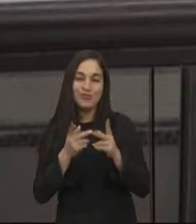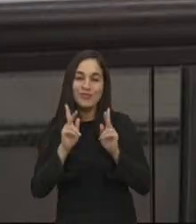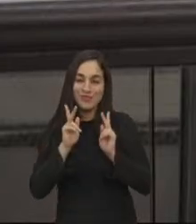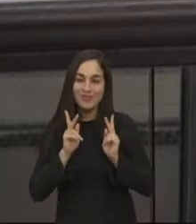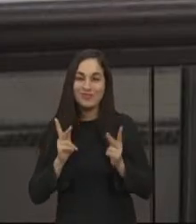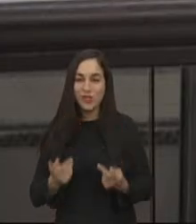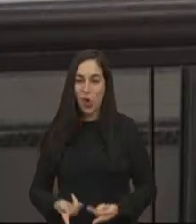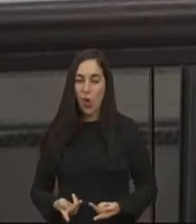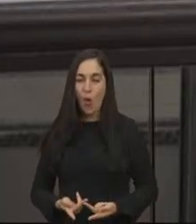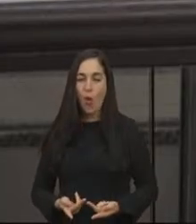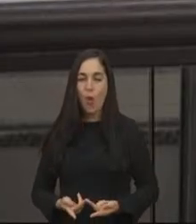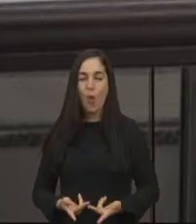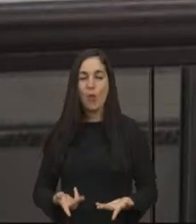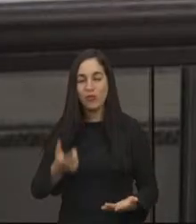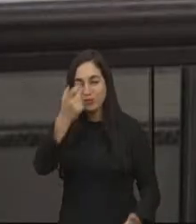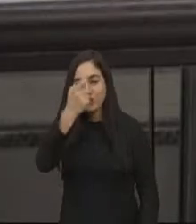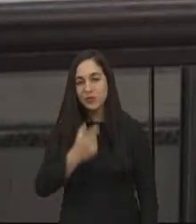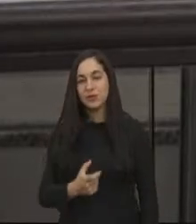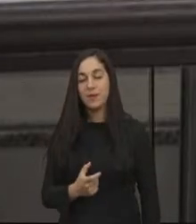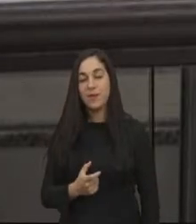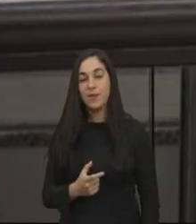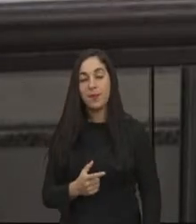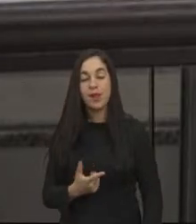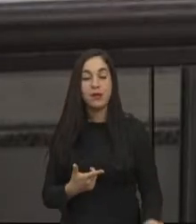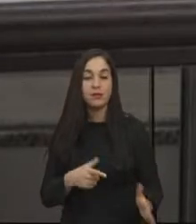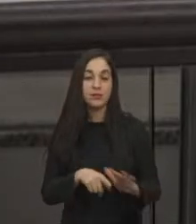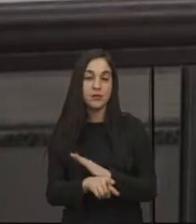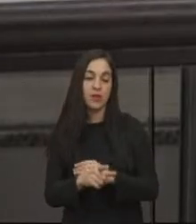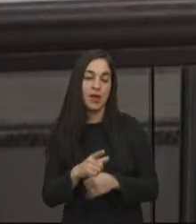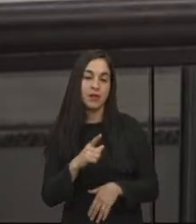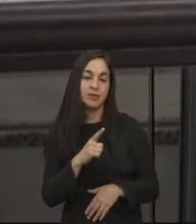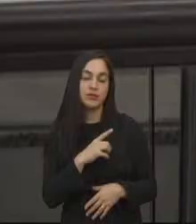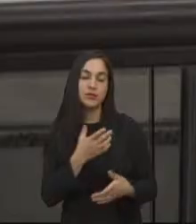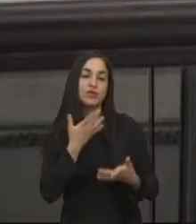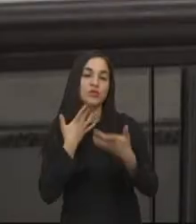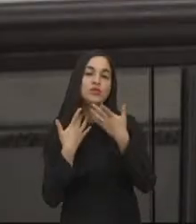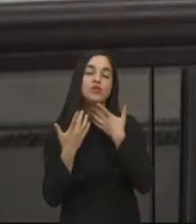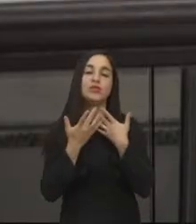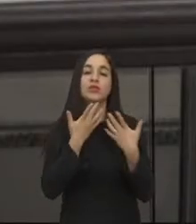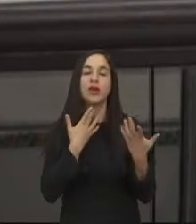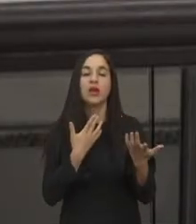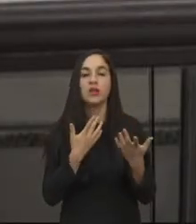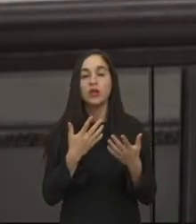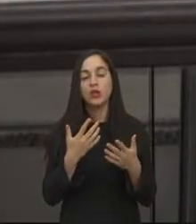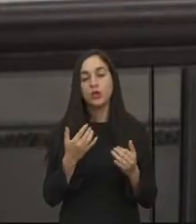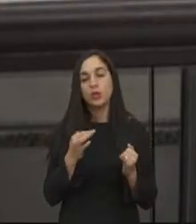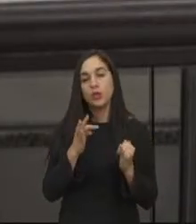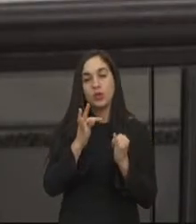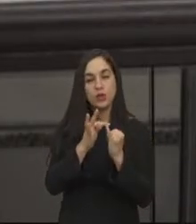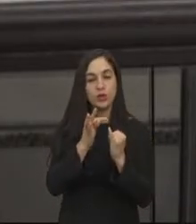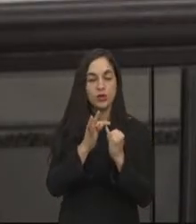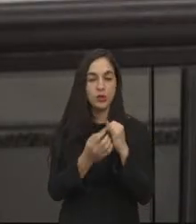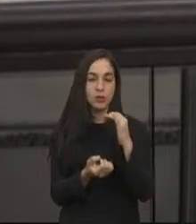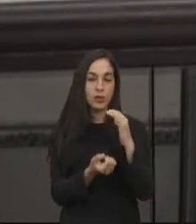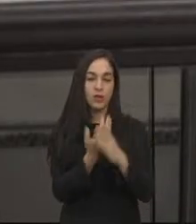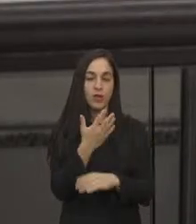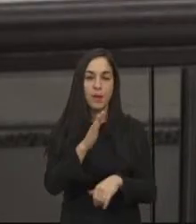teria interesse por parte do Instituto de promover mais projetos culturais que